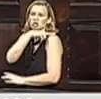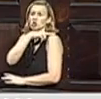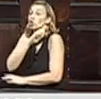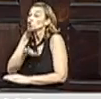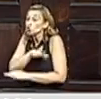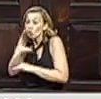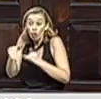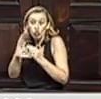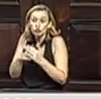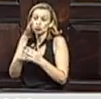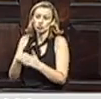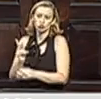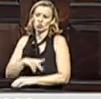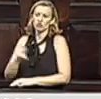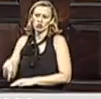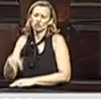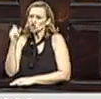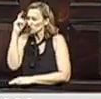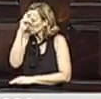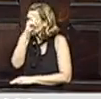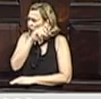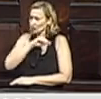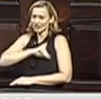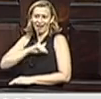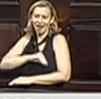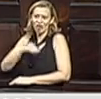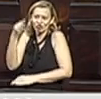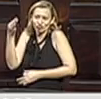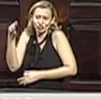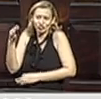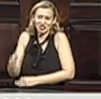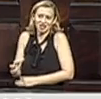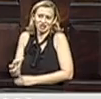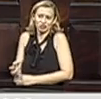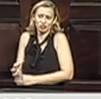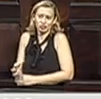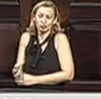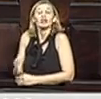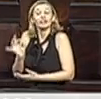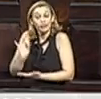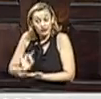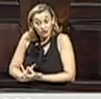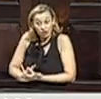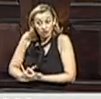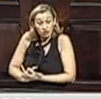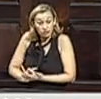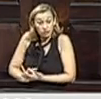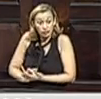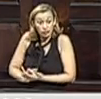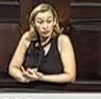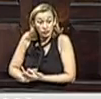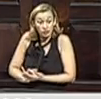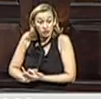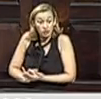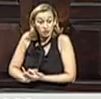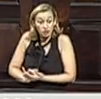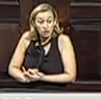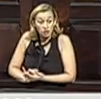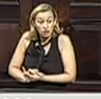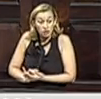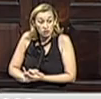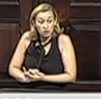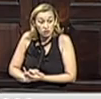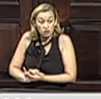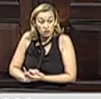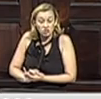dificuldades de alcançar um salário minimamente justo. Então, na verdade, como eles saíram da faixa para